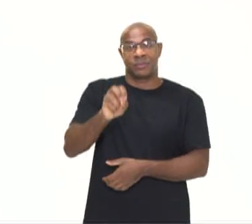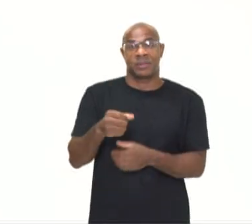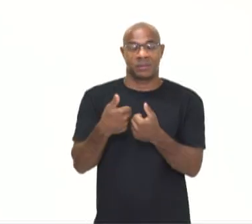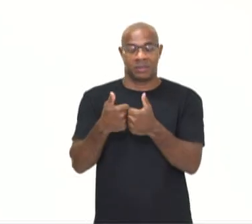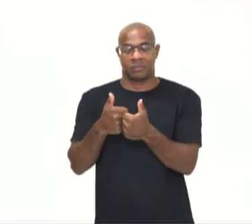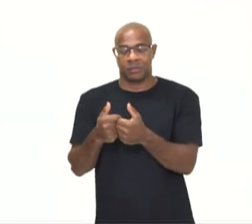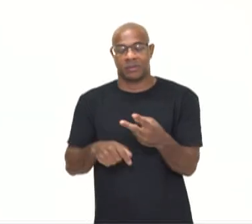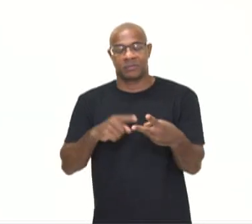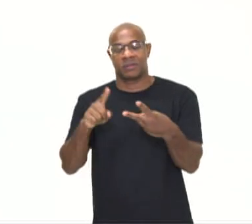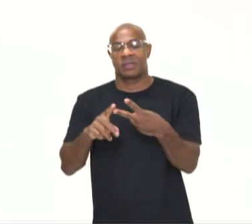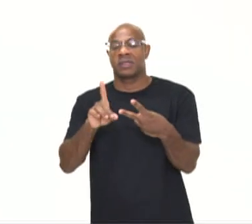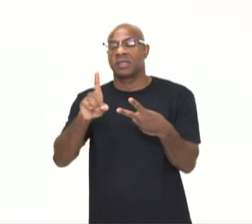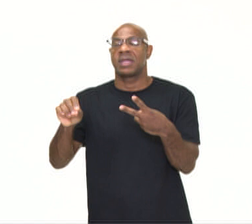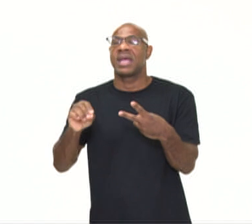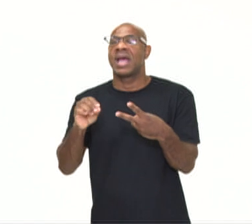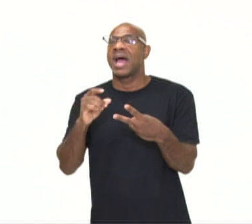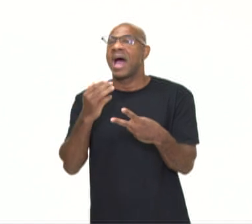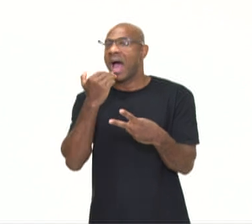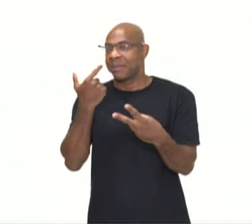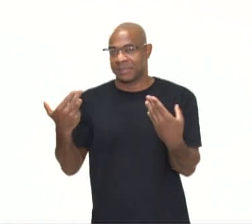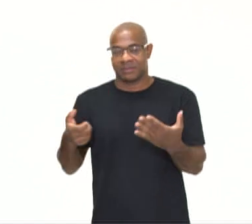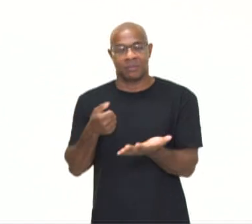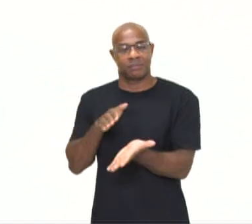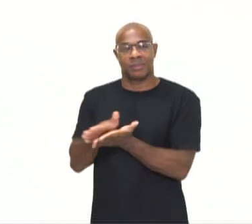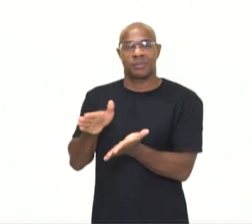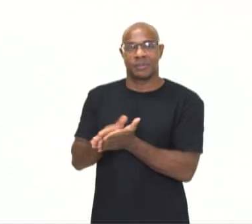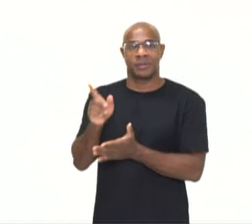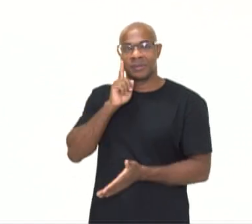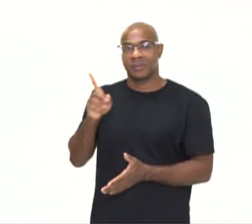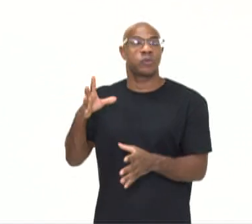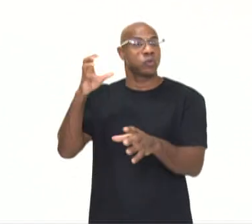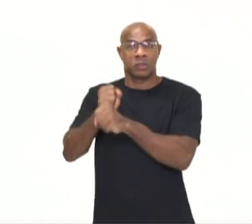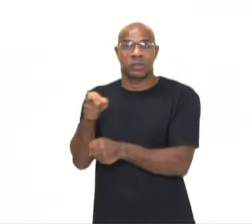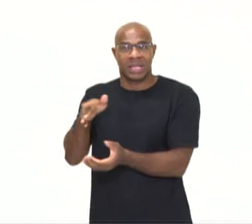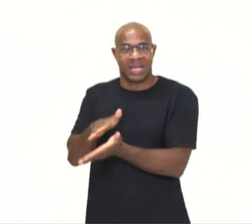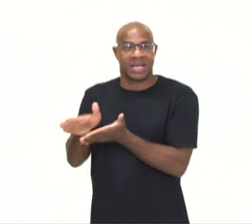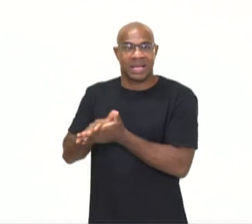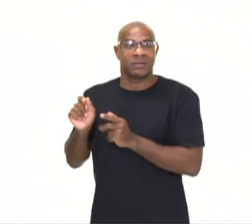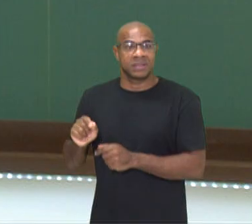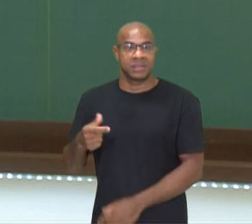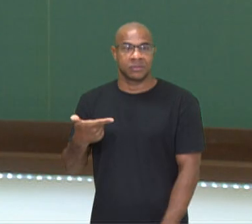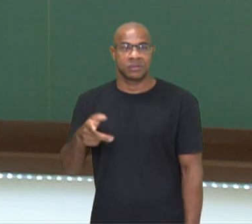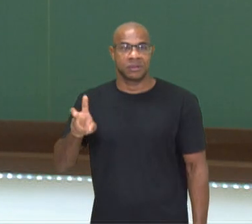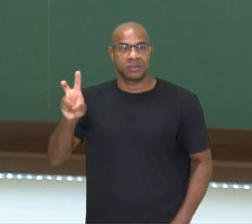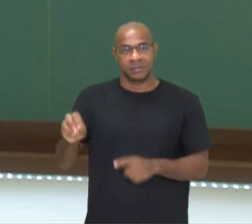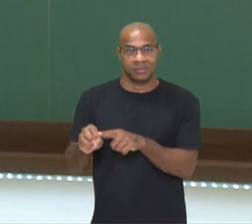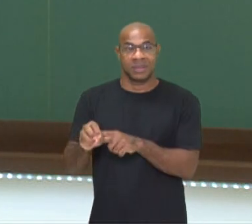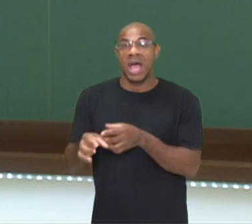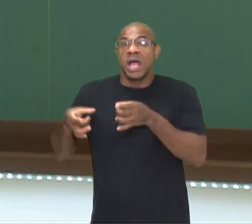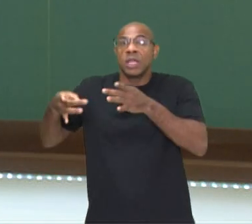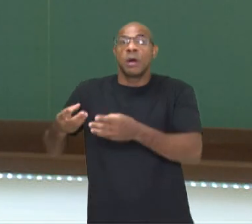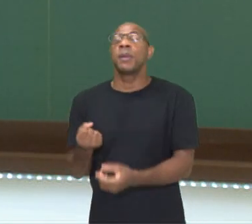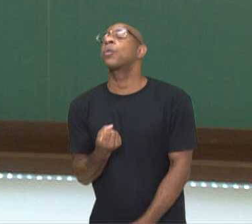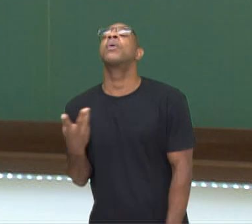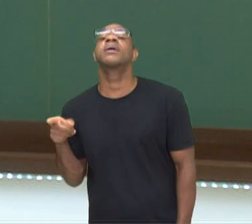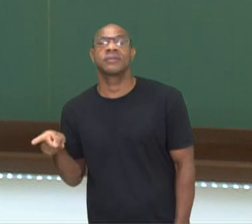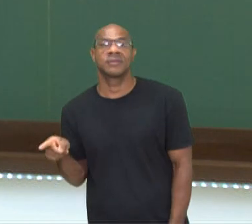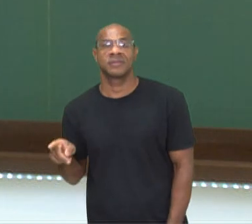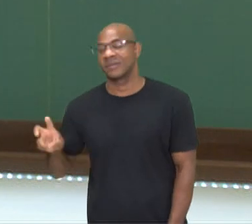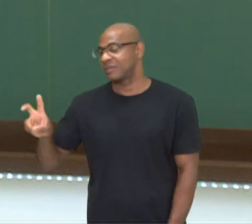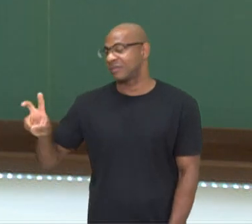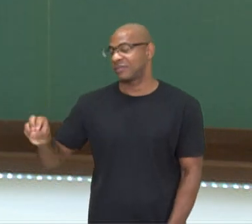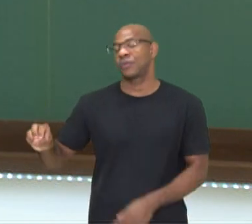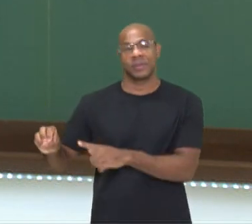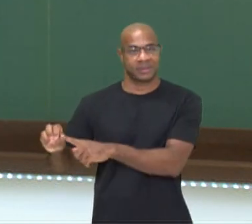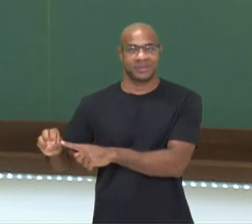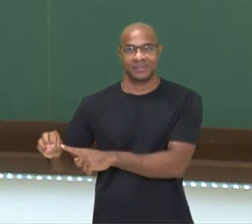alimentação, ou seja, o total de seus gastos é 250 reais, o que significa que só sobra 50 para ela todos